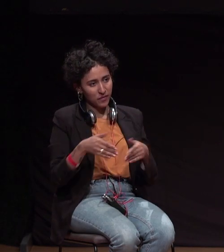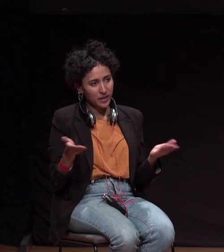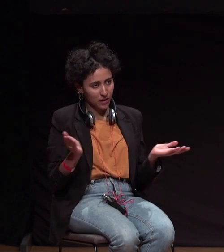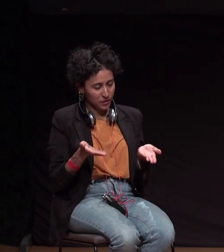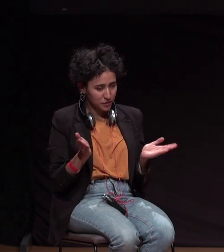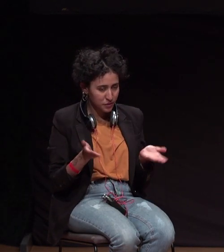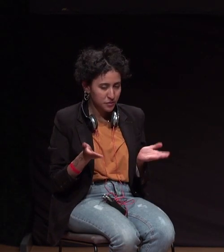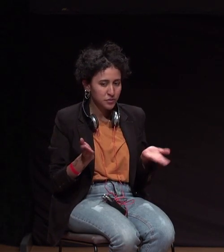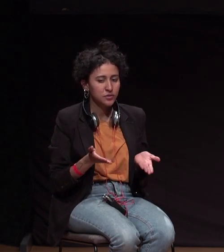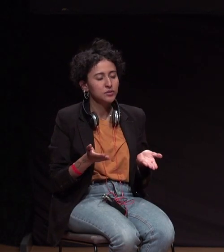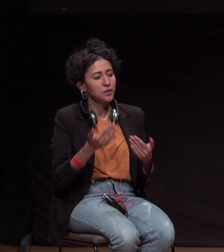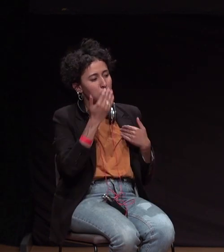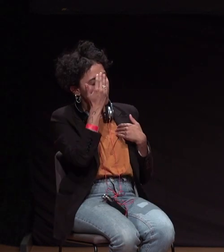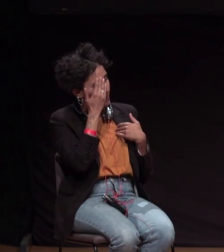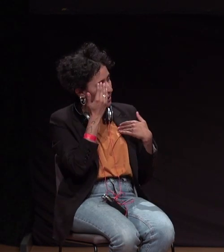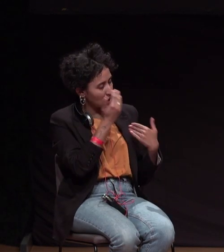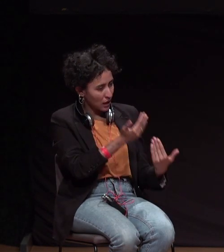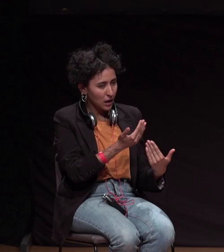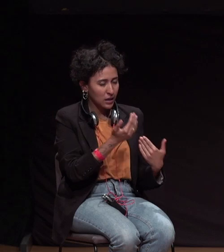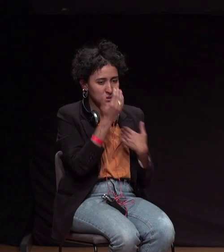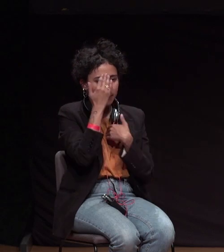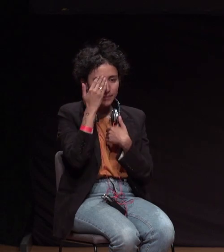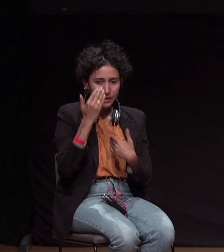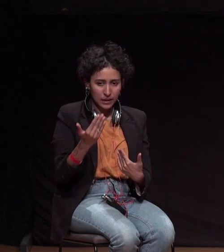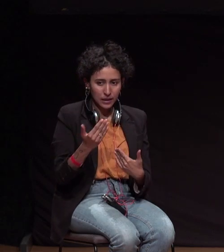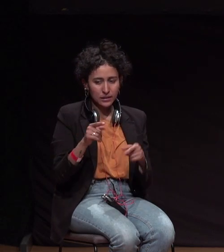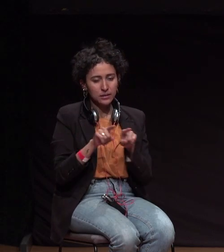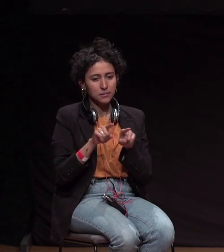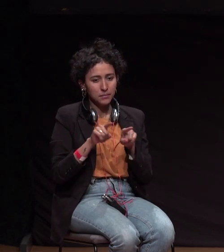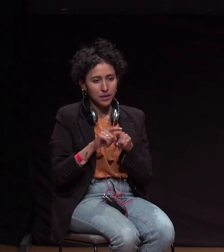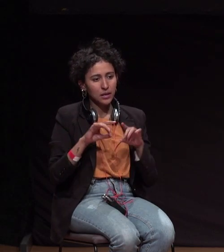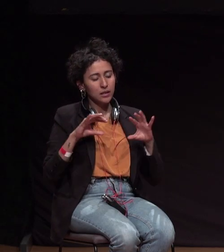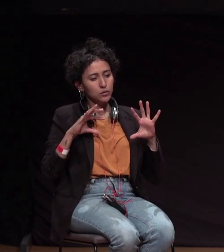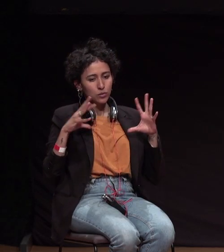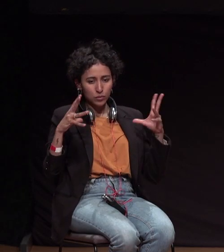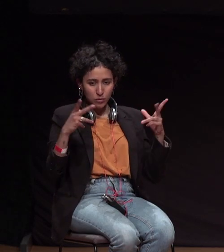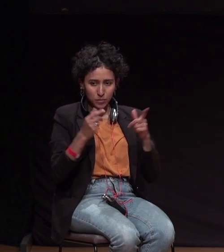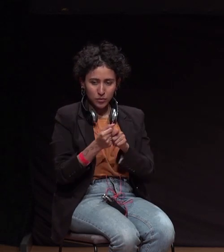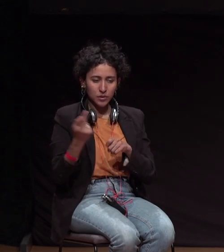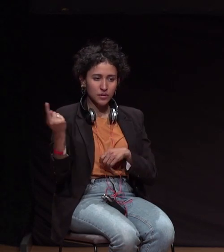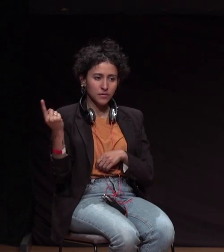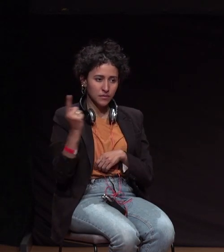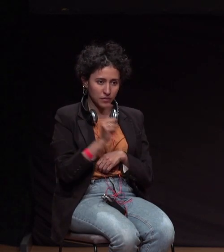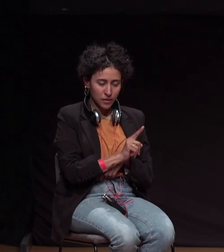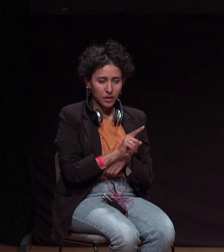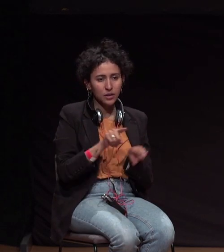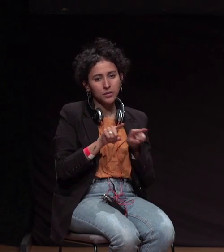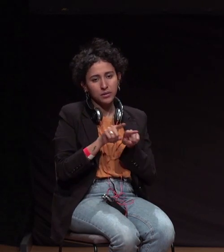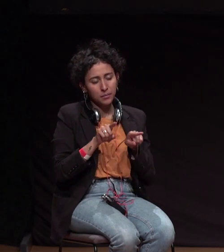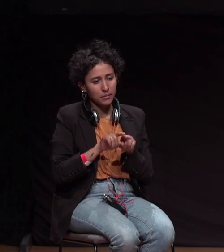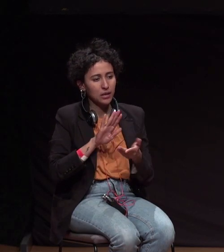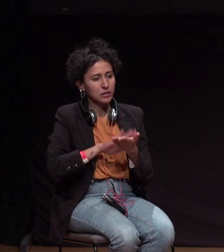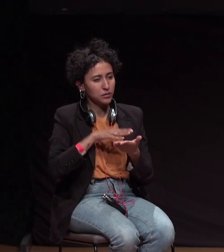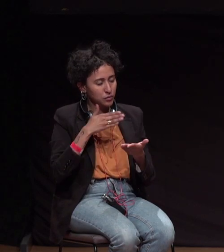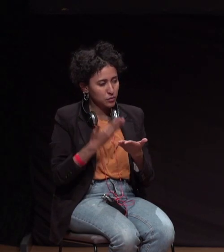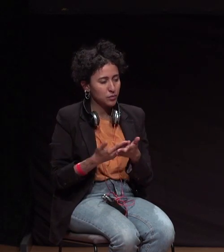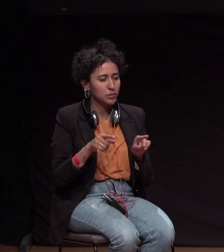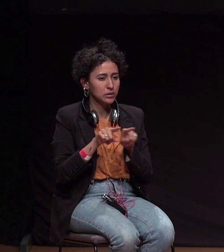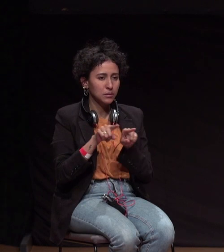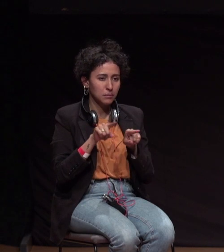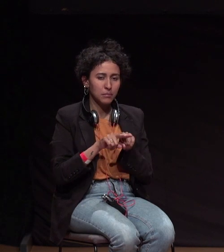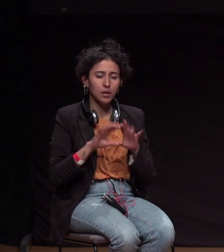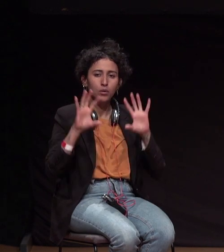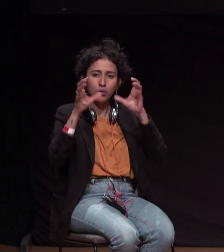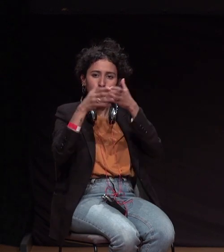Gostaria de agradecer também as comunicadoras que vieram aqui hoje. e as tradutoras, o pessoal que